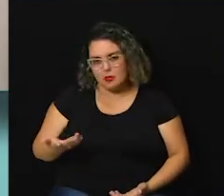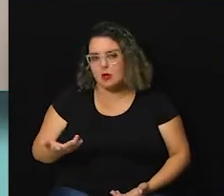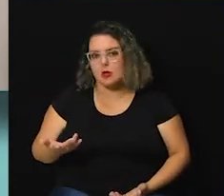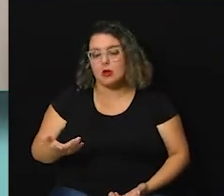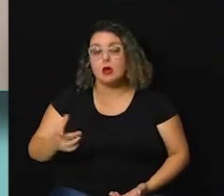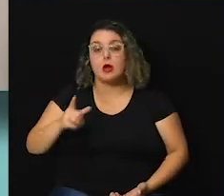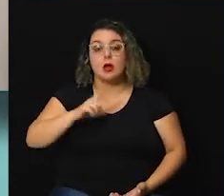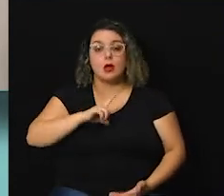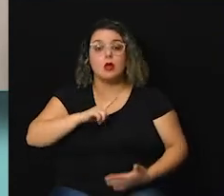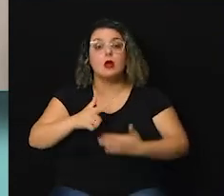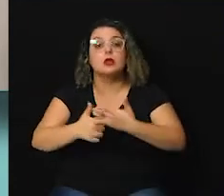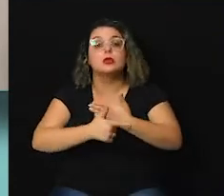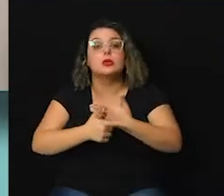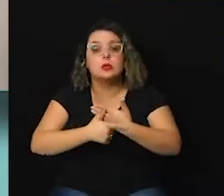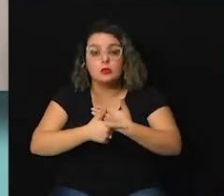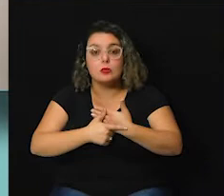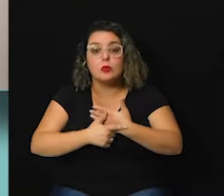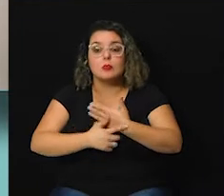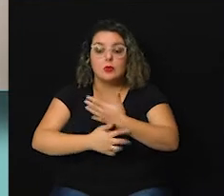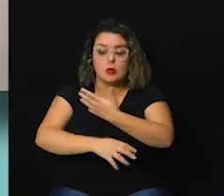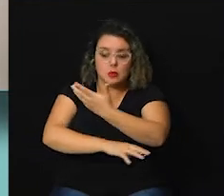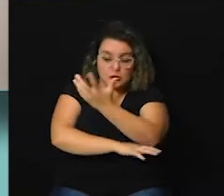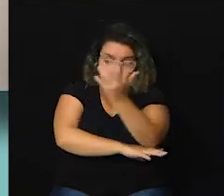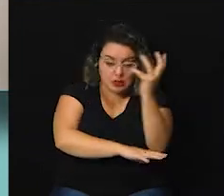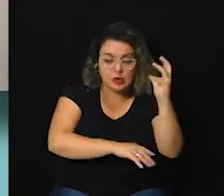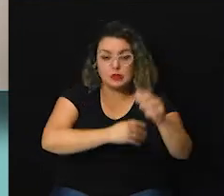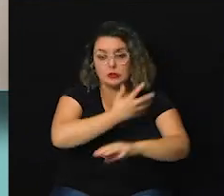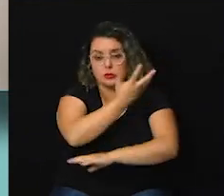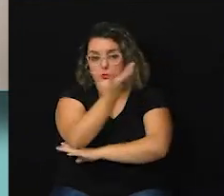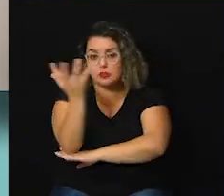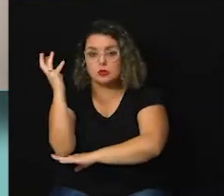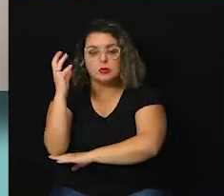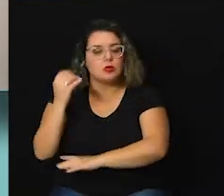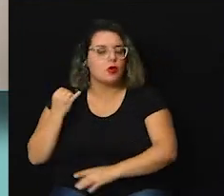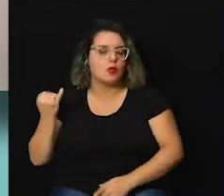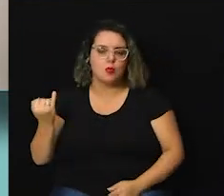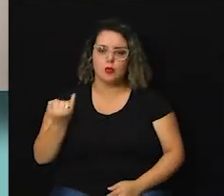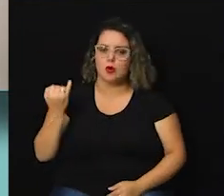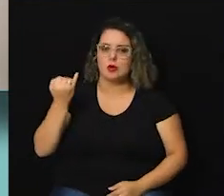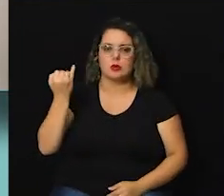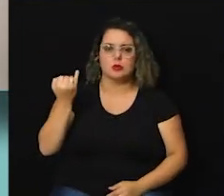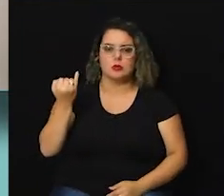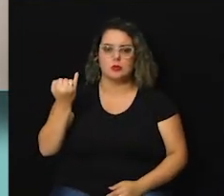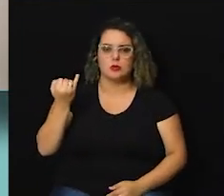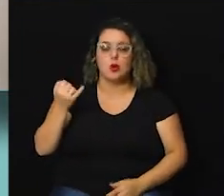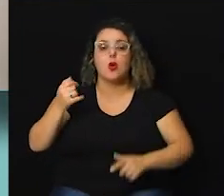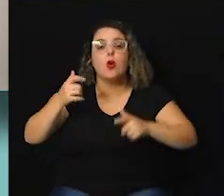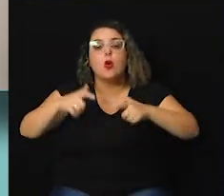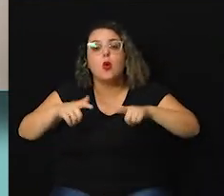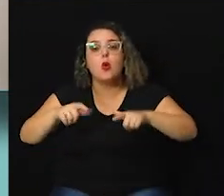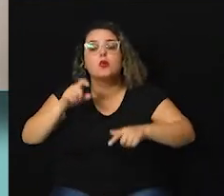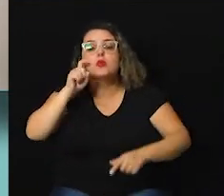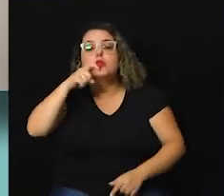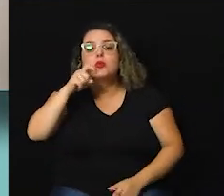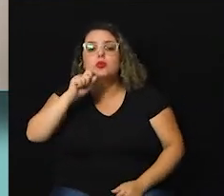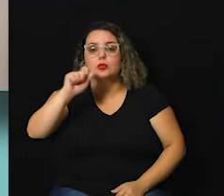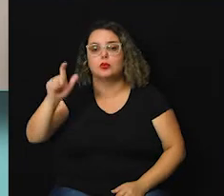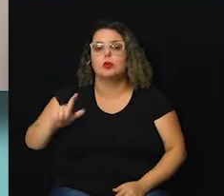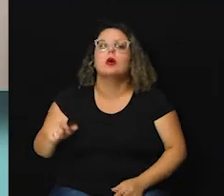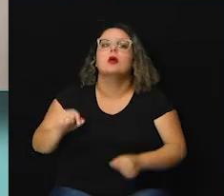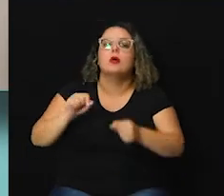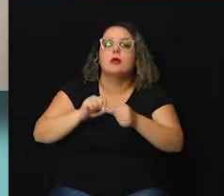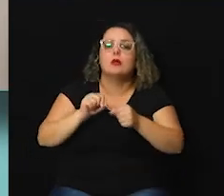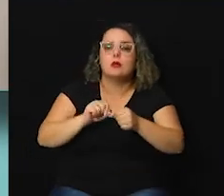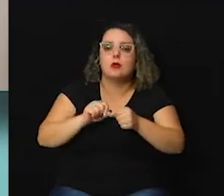além disso, ela tem um papel ecológico, um desempenho na natureza que é importantíssimo. Onde ocorrem araras azuis e